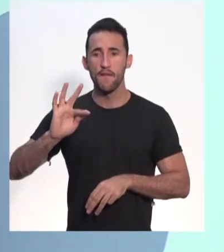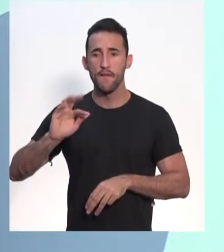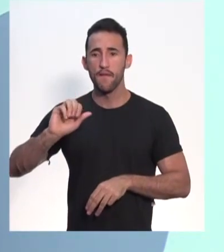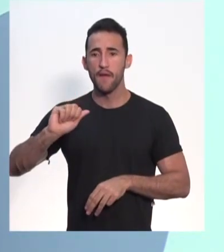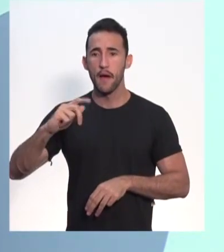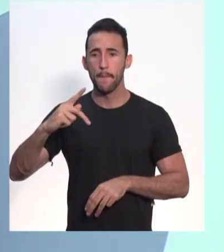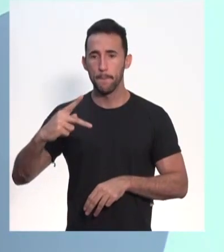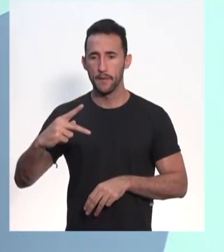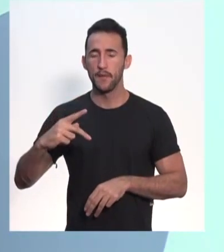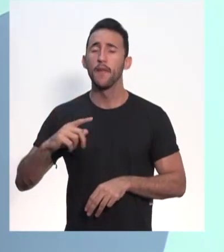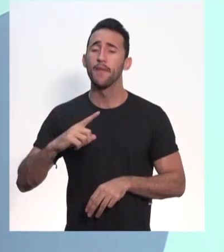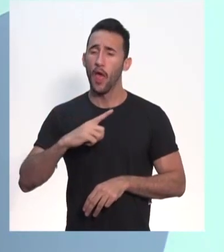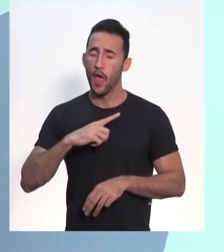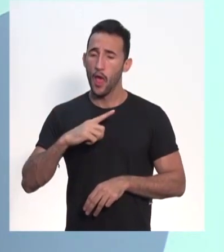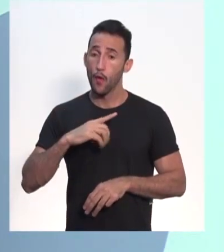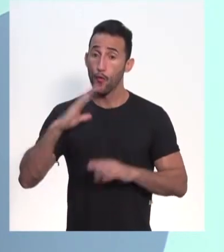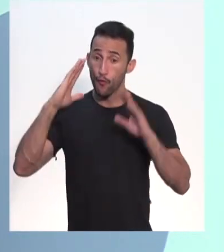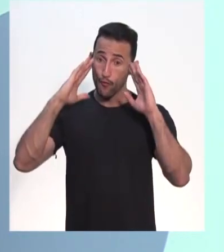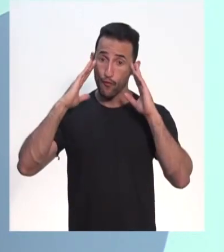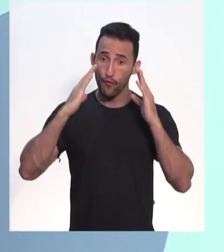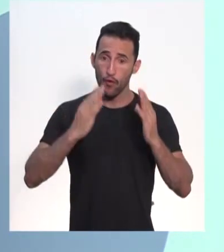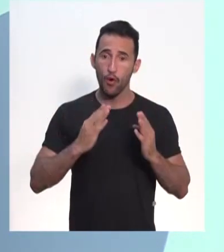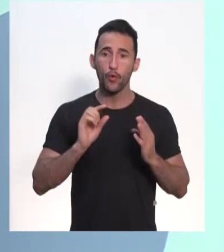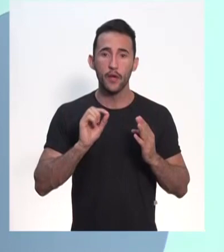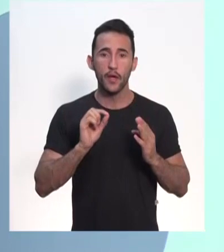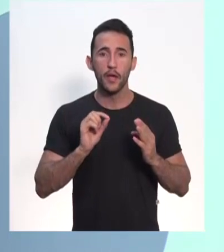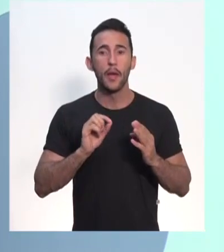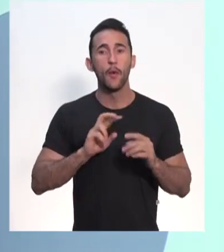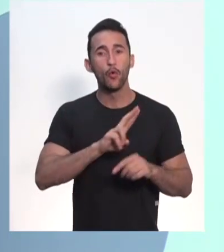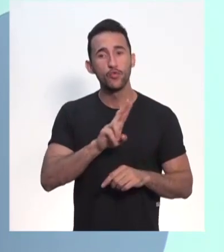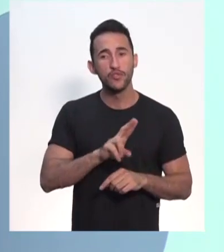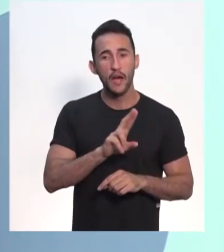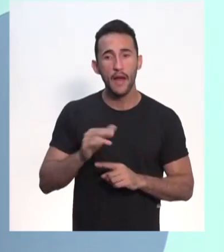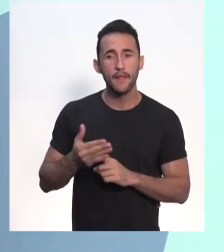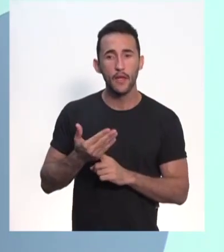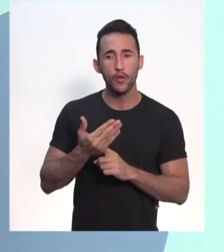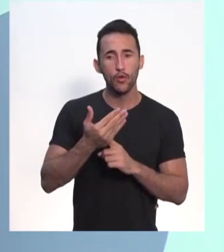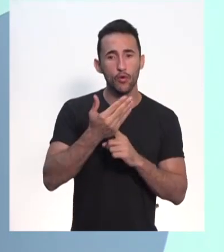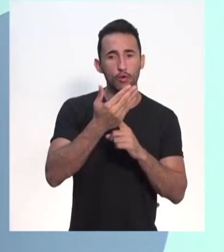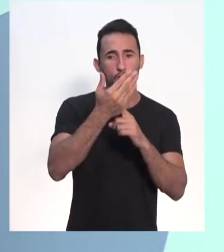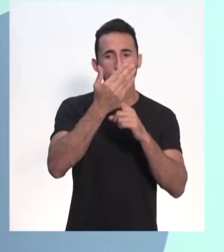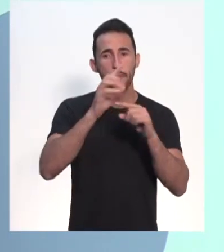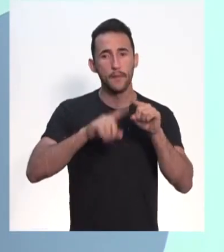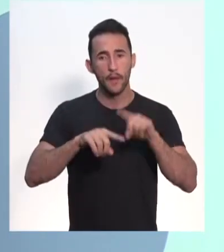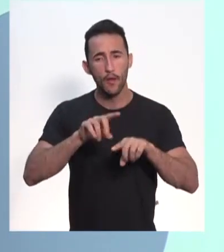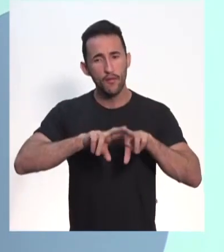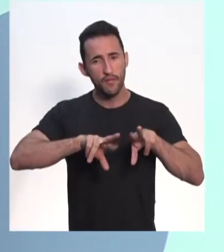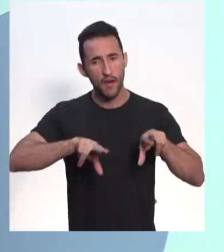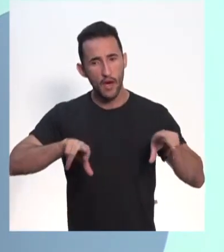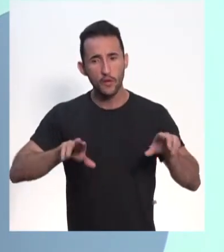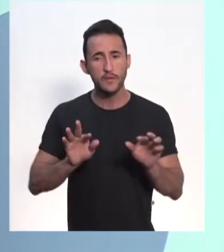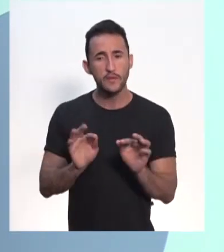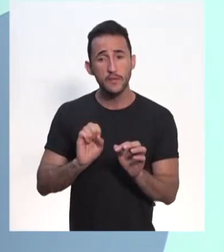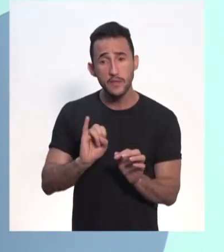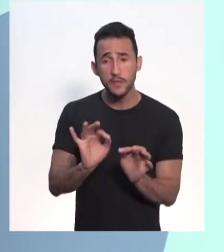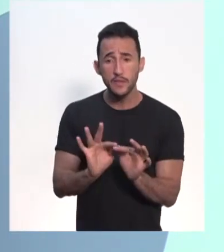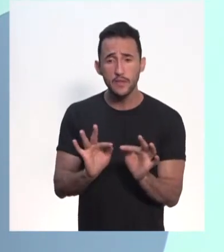gente organiza em campos de atuação, né? Então, a gente vai trabalhar com